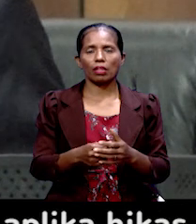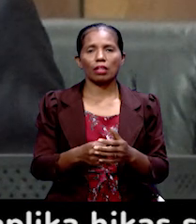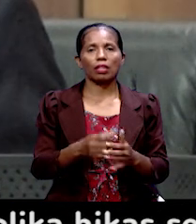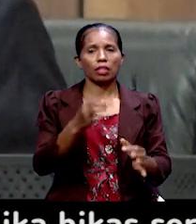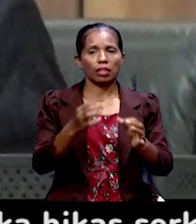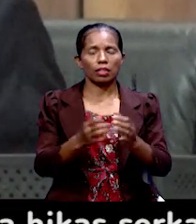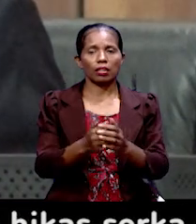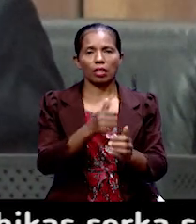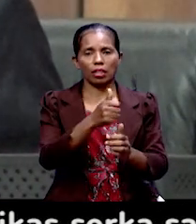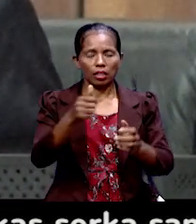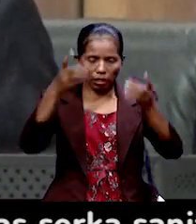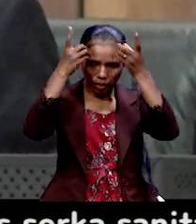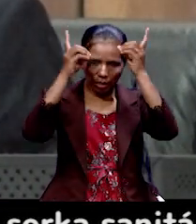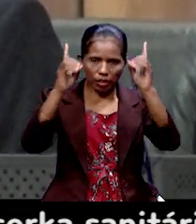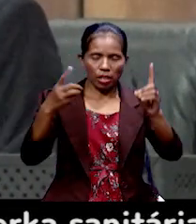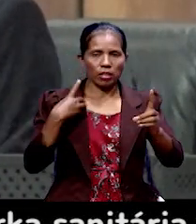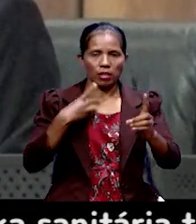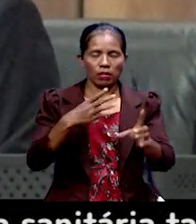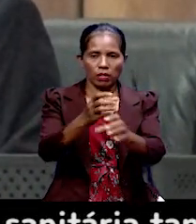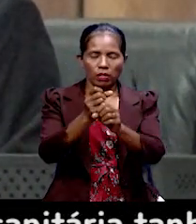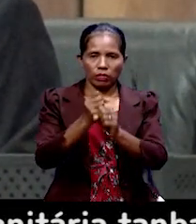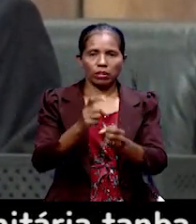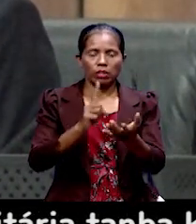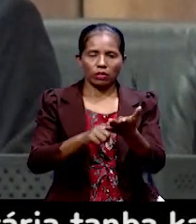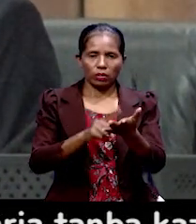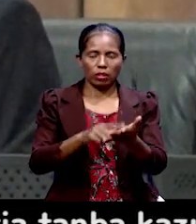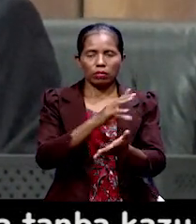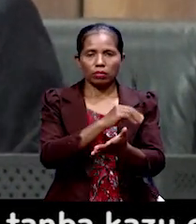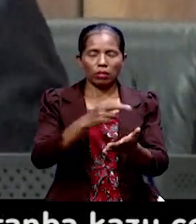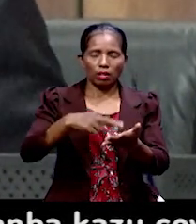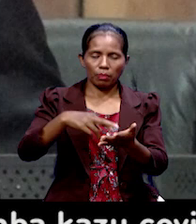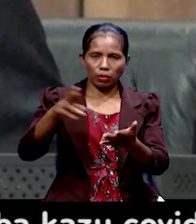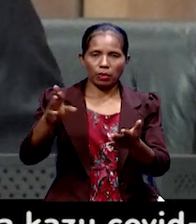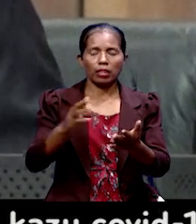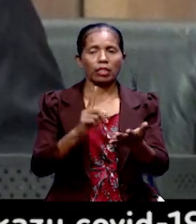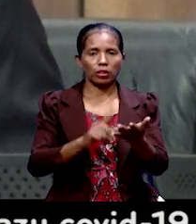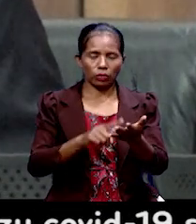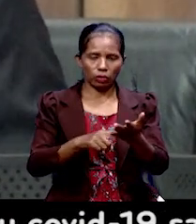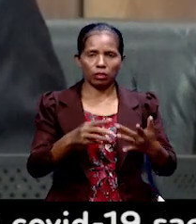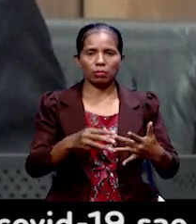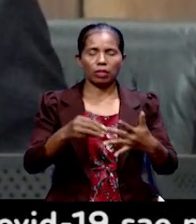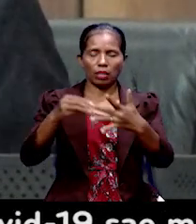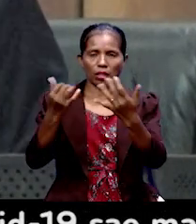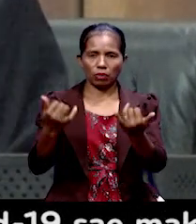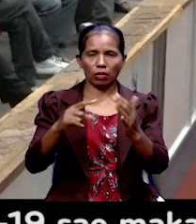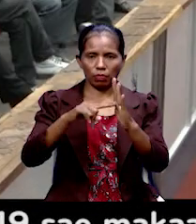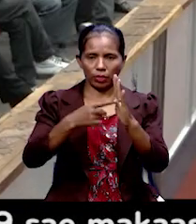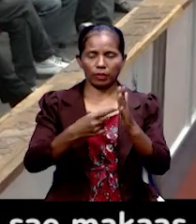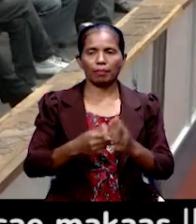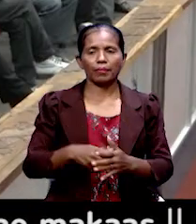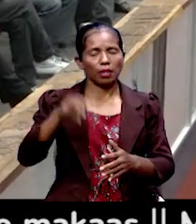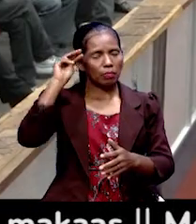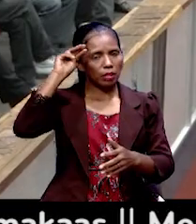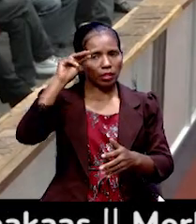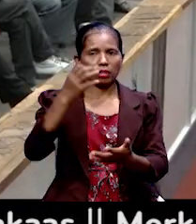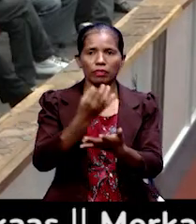nebe ita se hola e processo de discussão no aprovação e especialidade mas ita hahudaram agora. Ministro